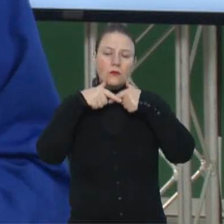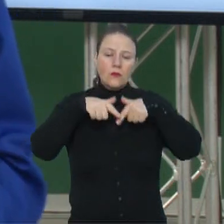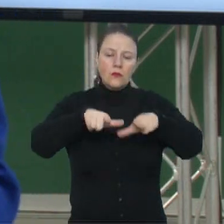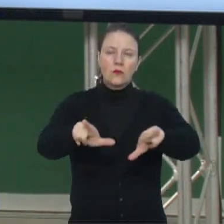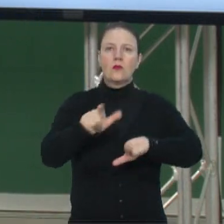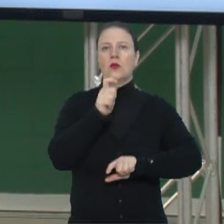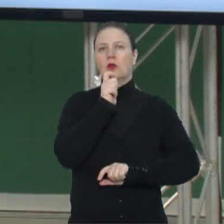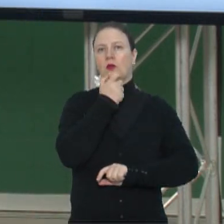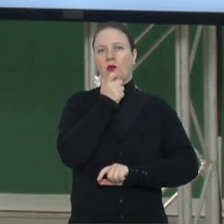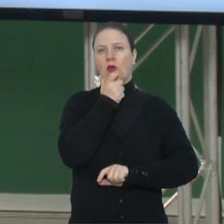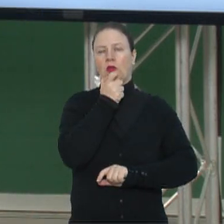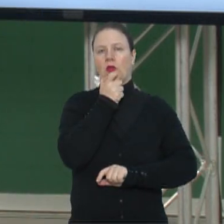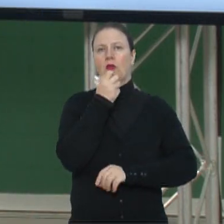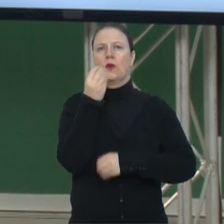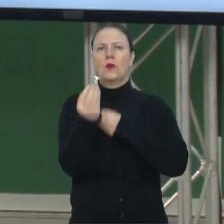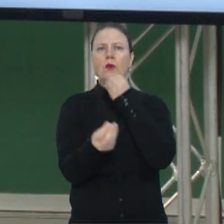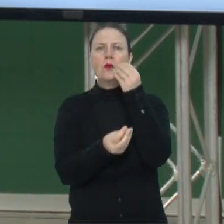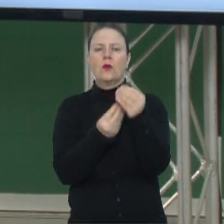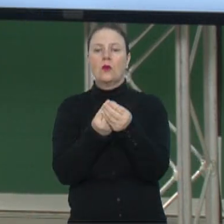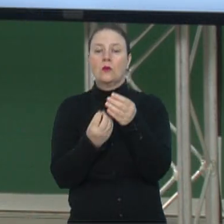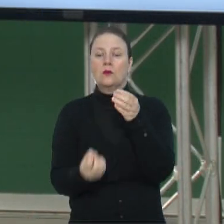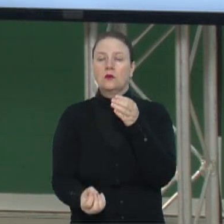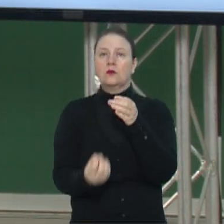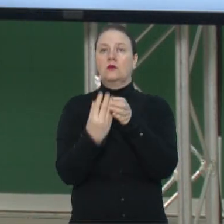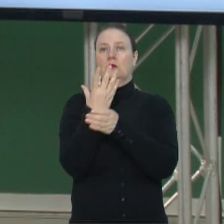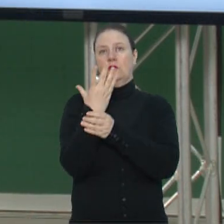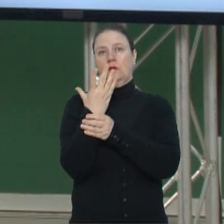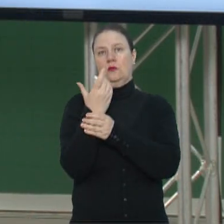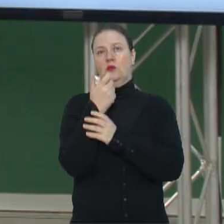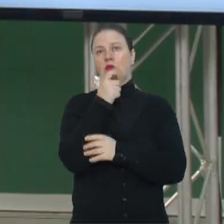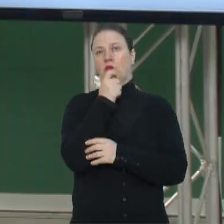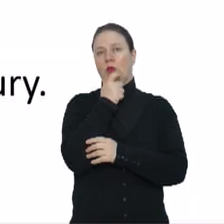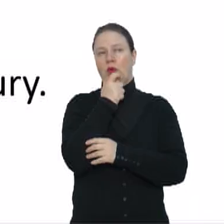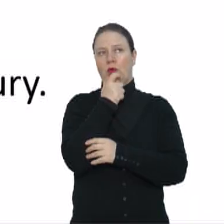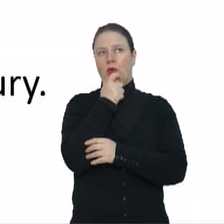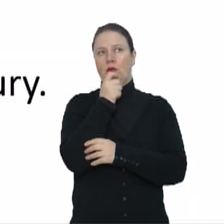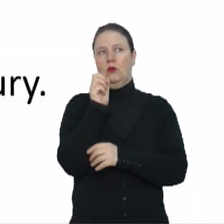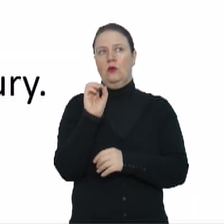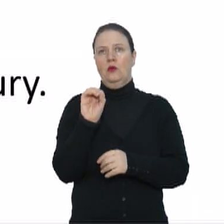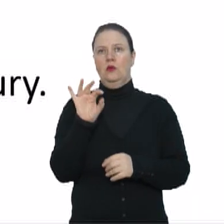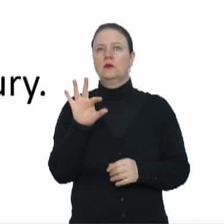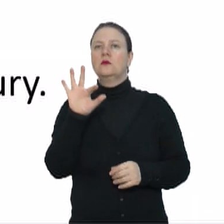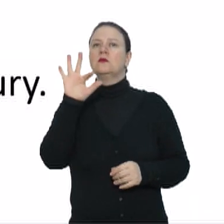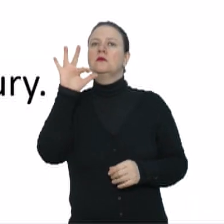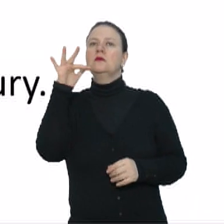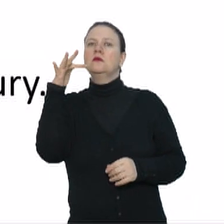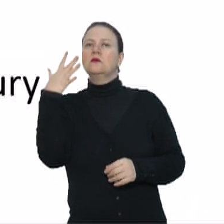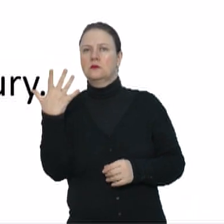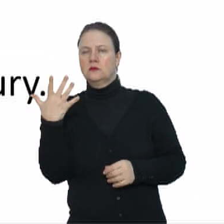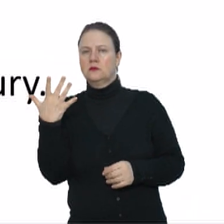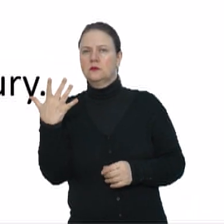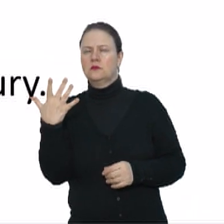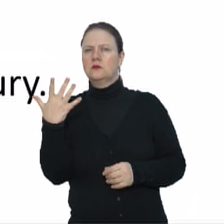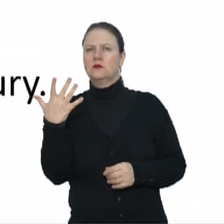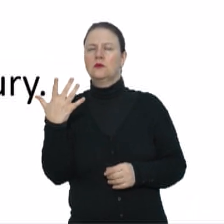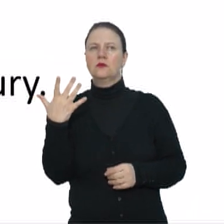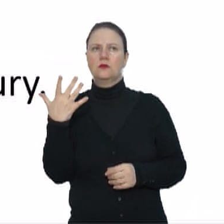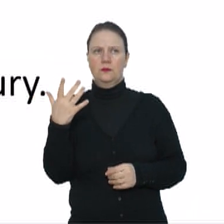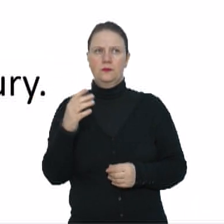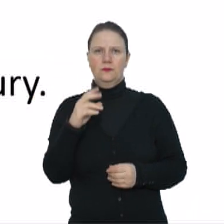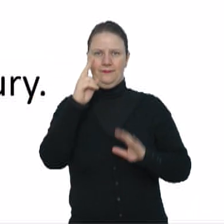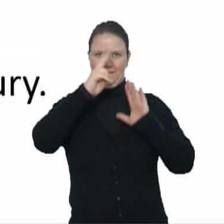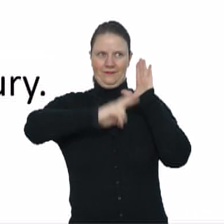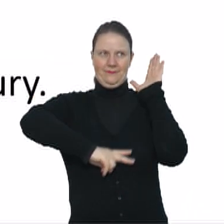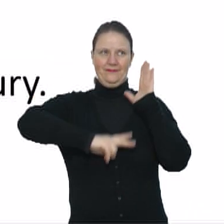que surgiu a língua inglesa? Então, isso aconteceu, ó, the history of the English language started with